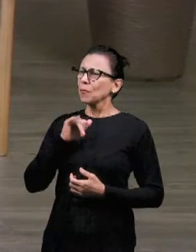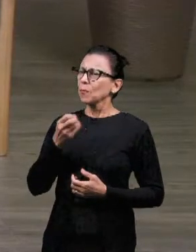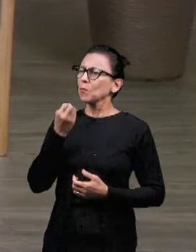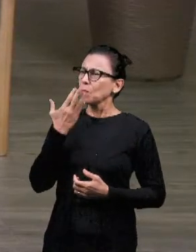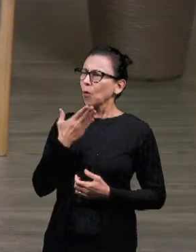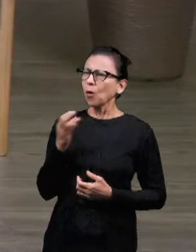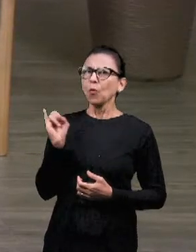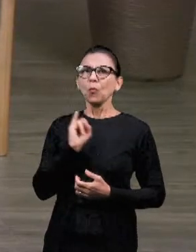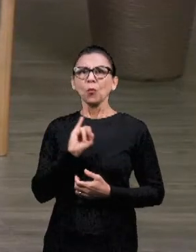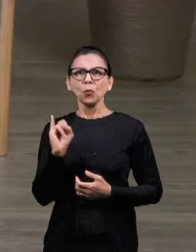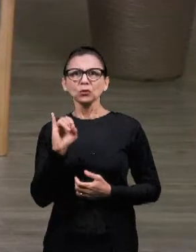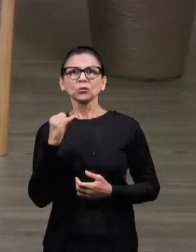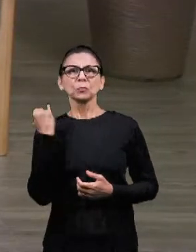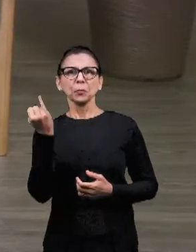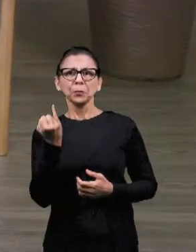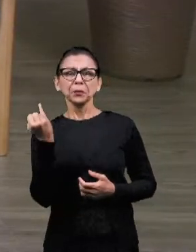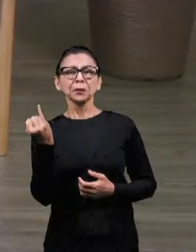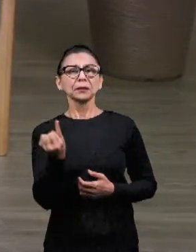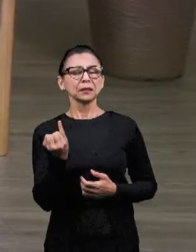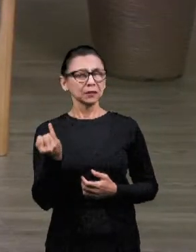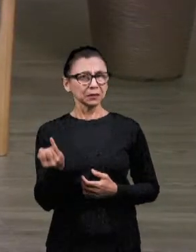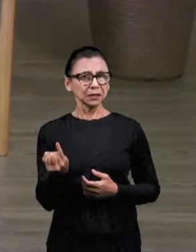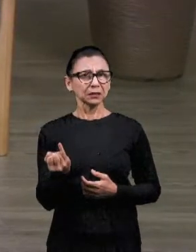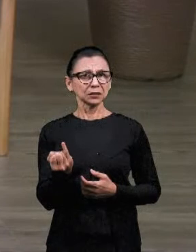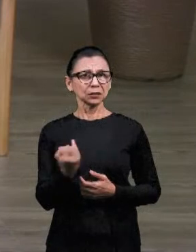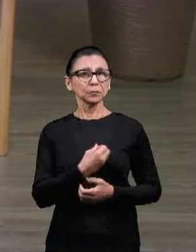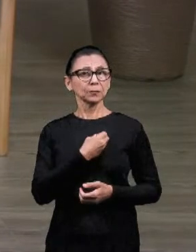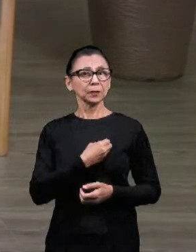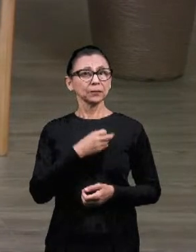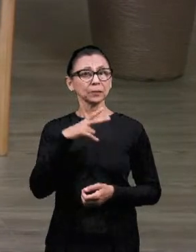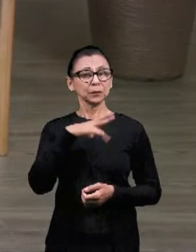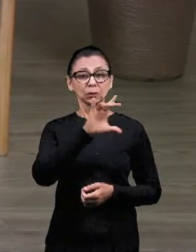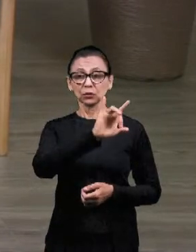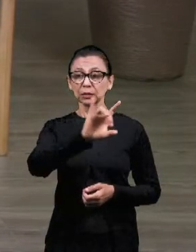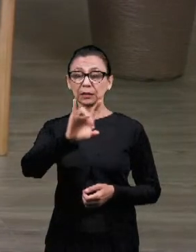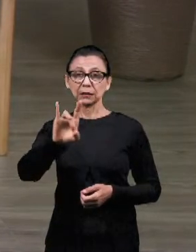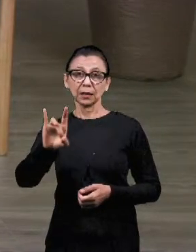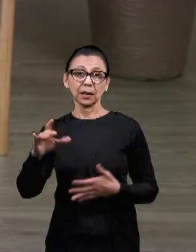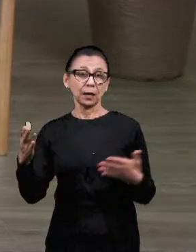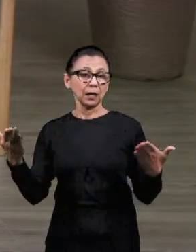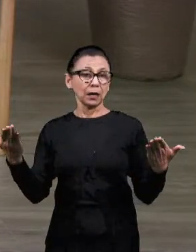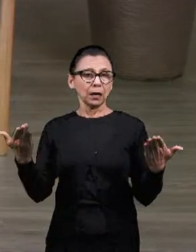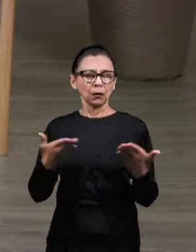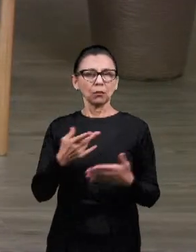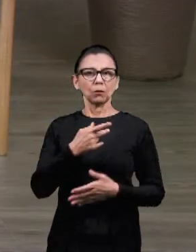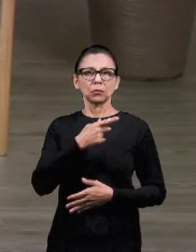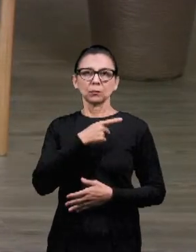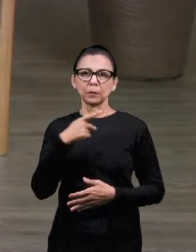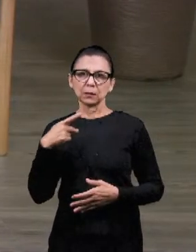útil e importante para eles verem que Amadeu hoje é um professor de seminário,